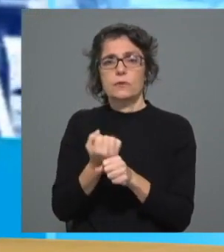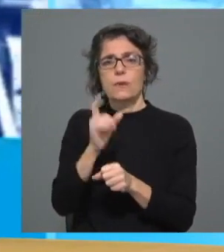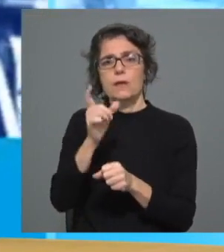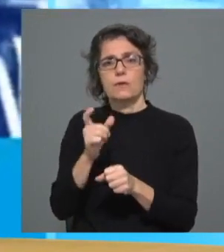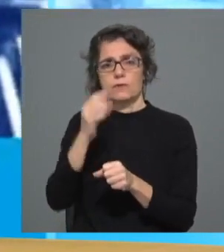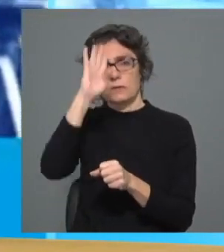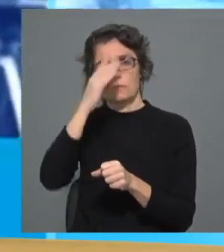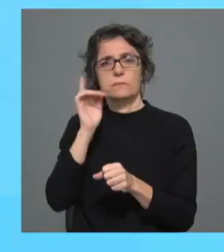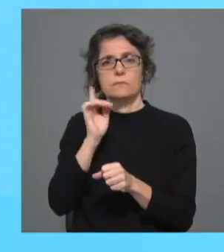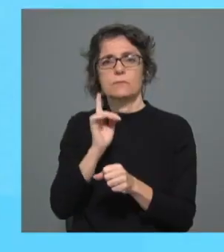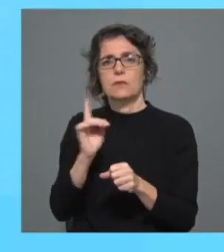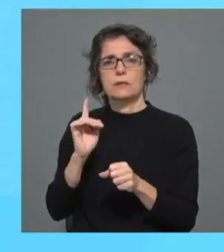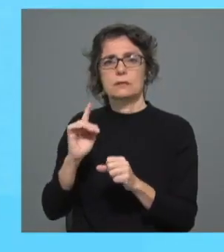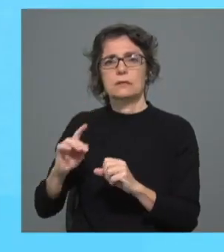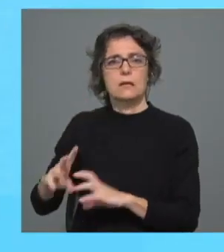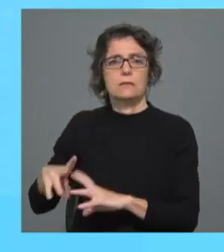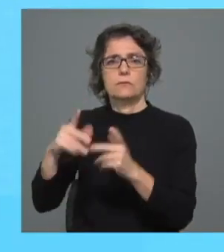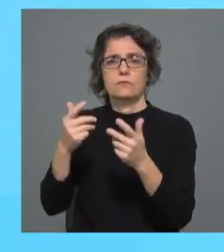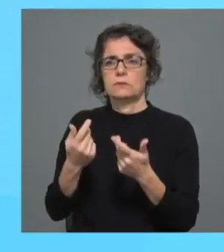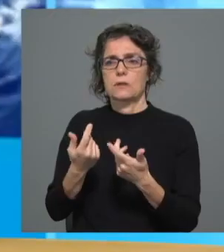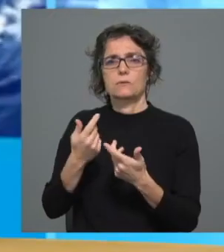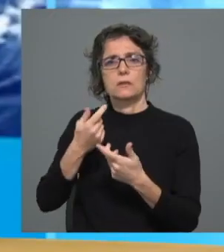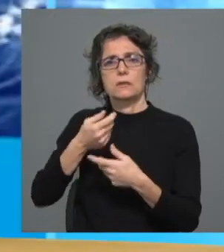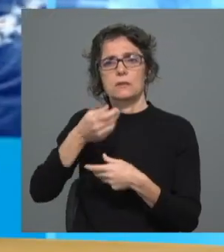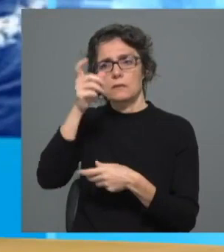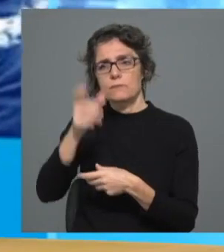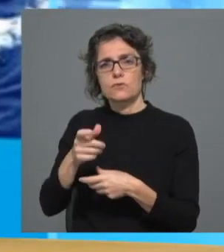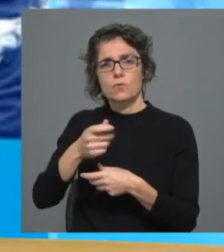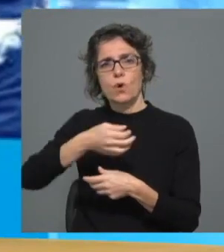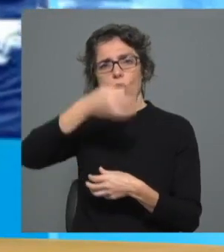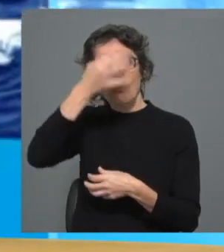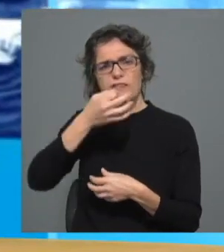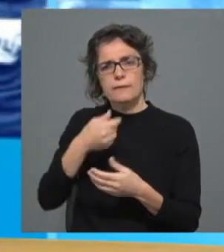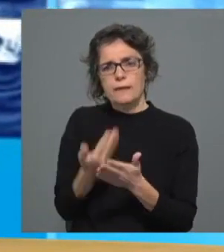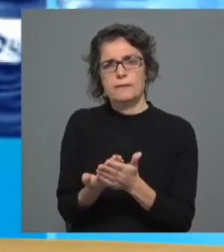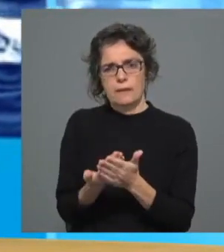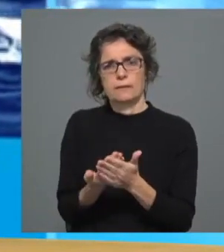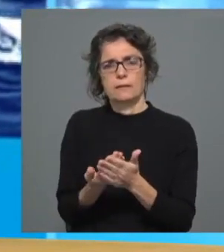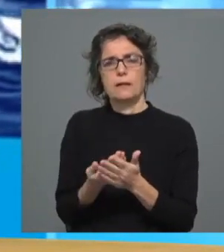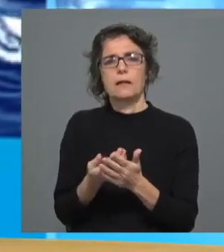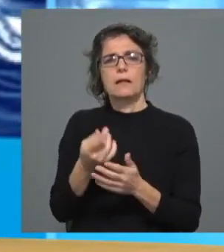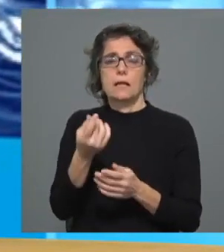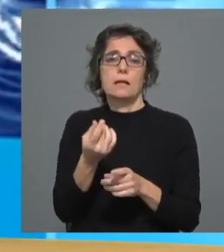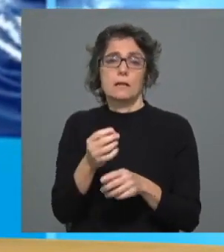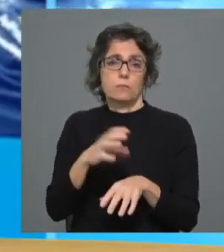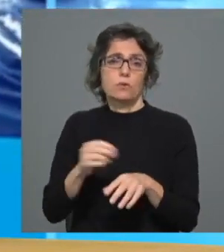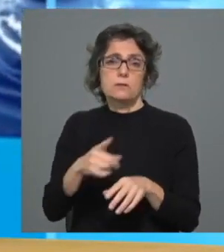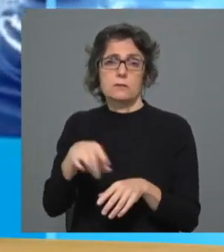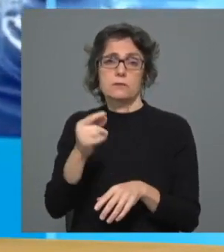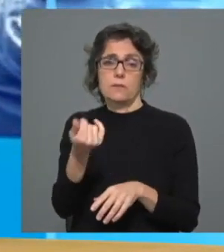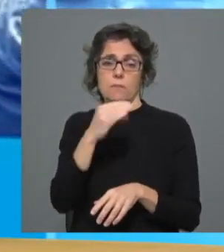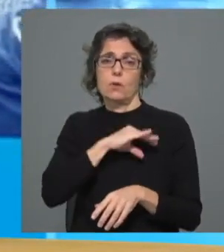da pessoa, e a justa remuneração como uma forma de ajudar a essa realização. Portanto, a questão